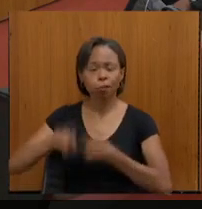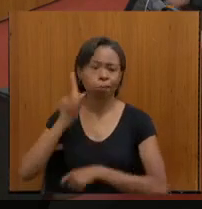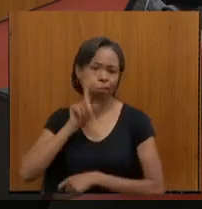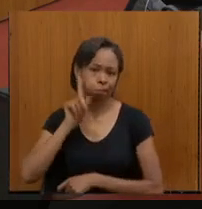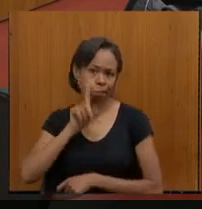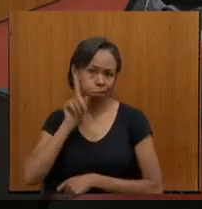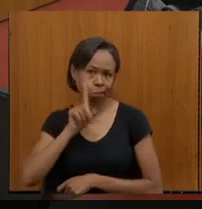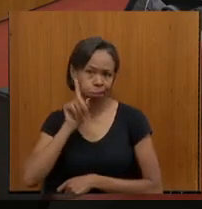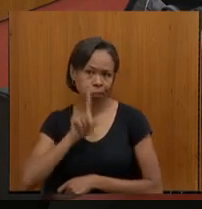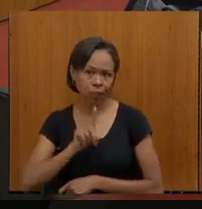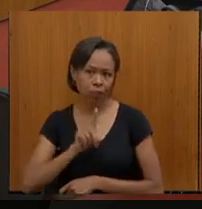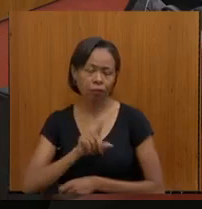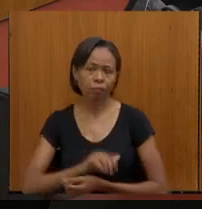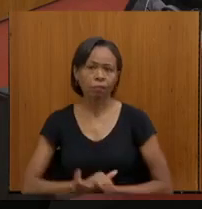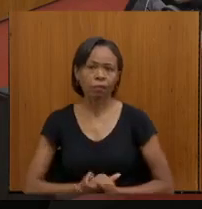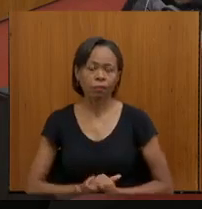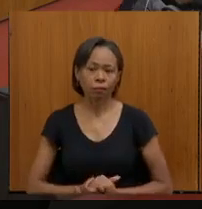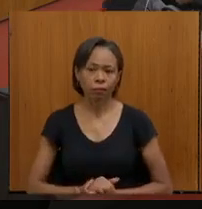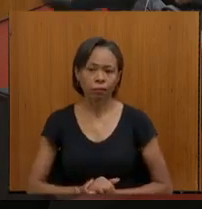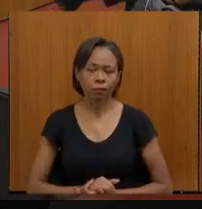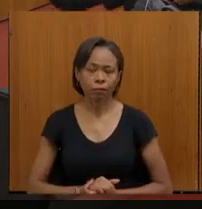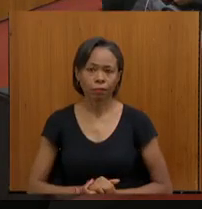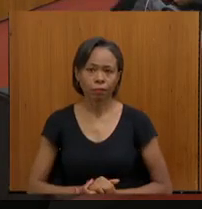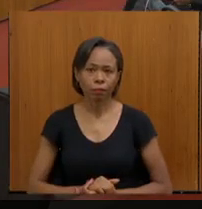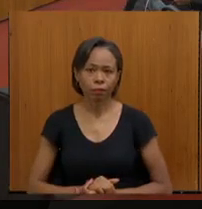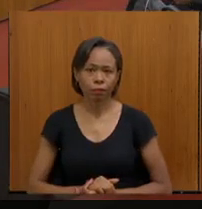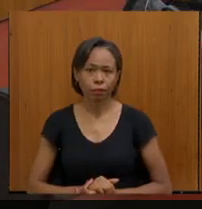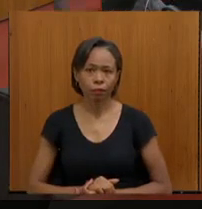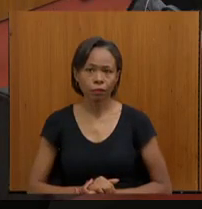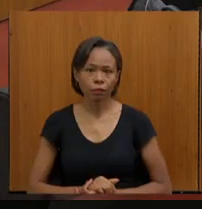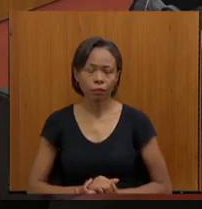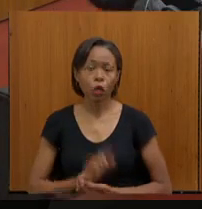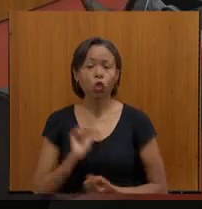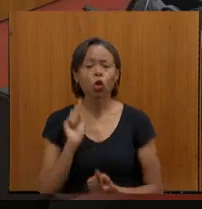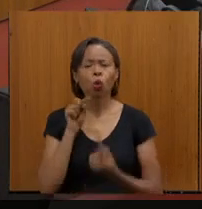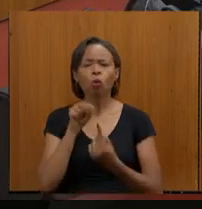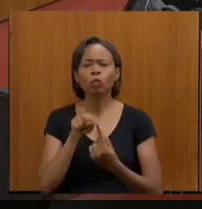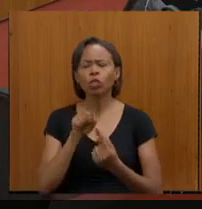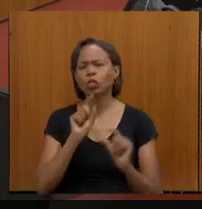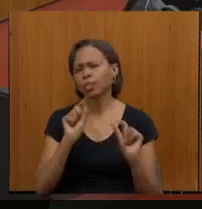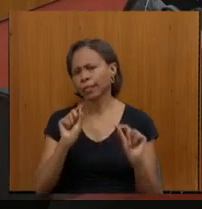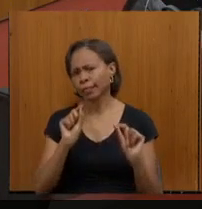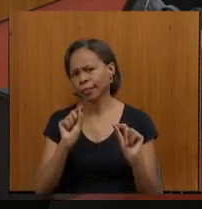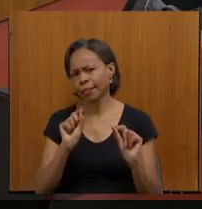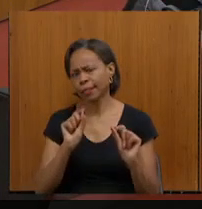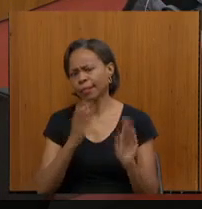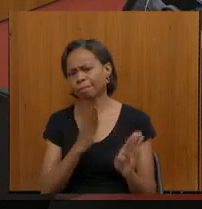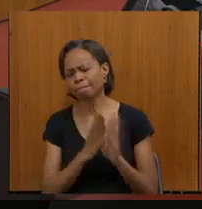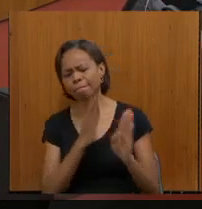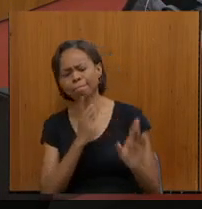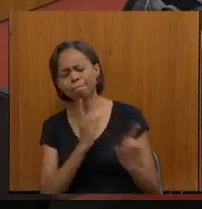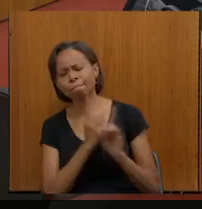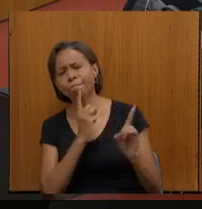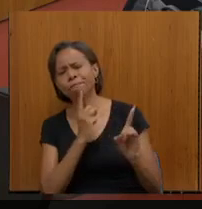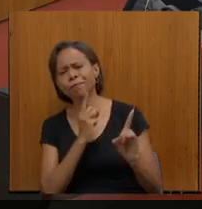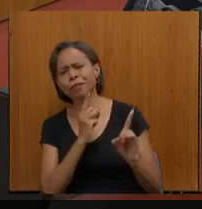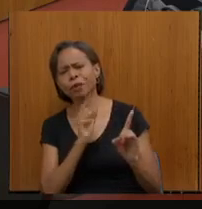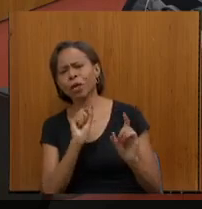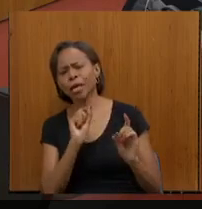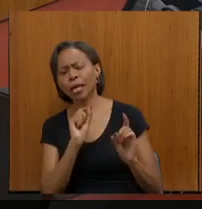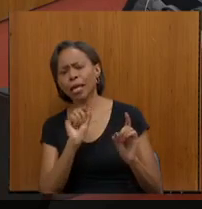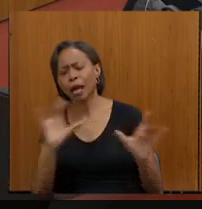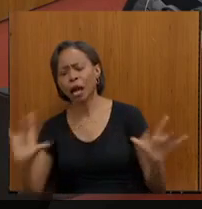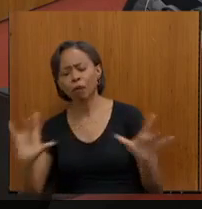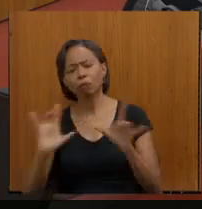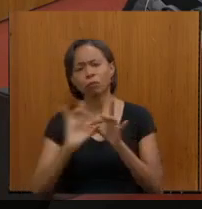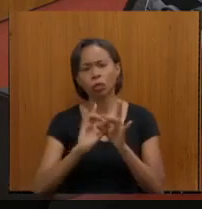não consigo acompanhar o nosso objetivo é identificar áreas de colaboração entre Brasil